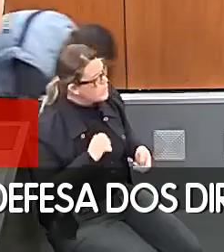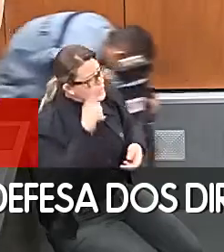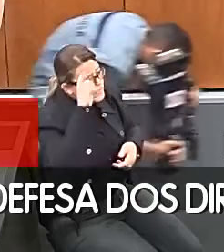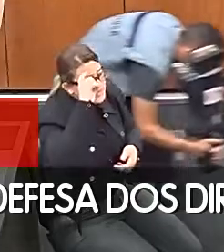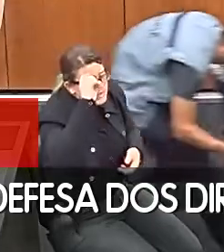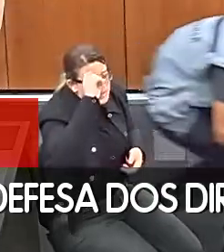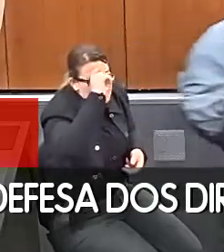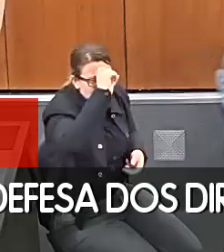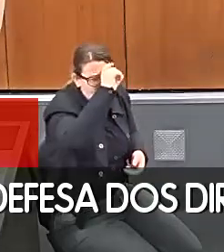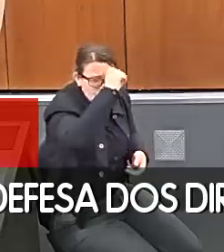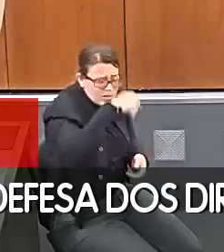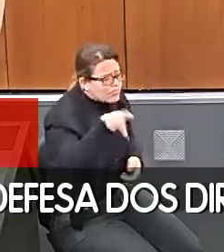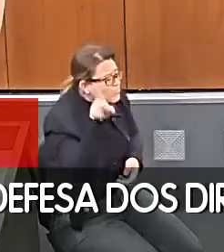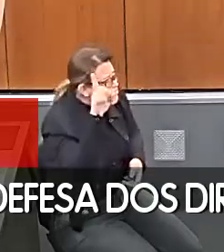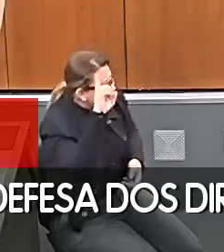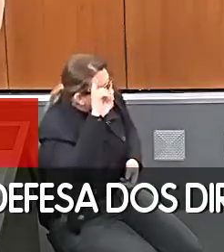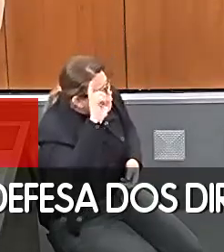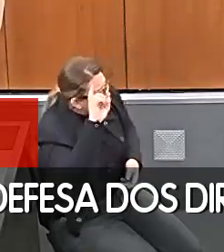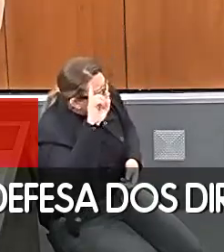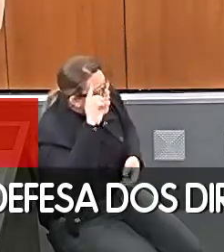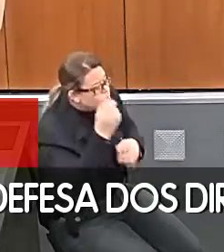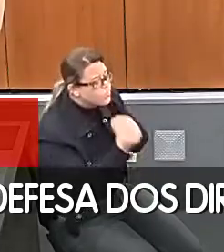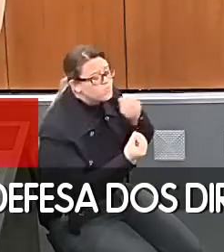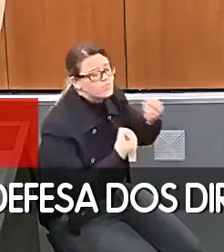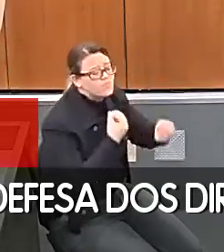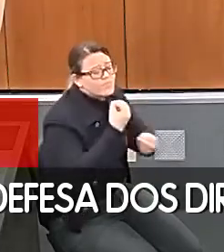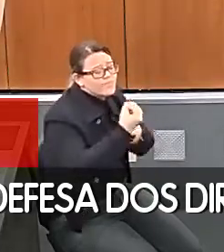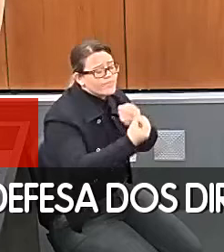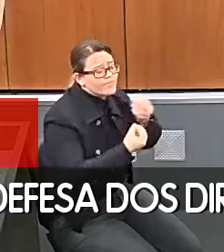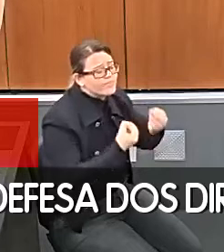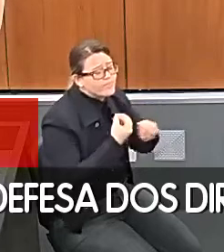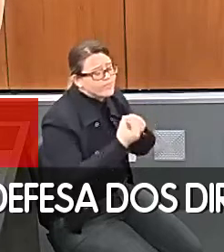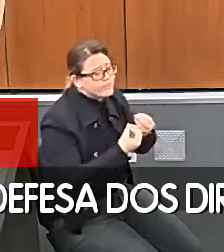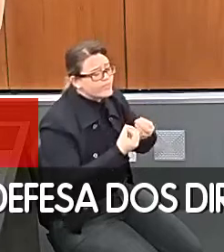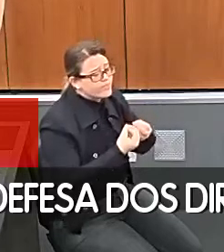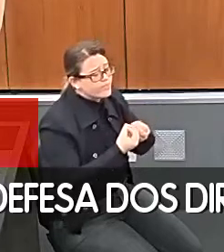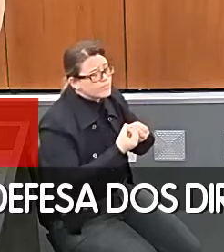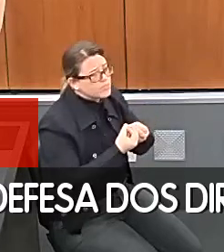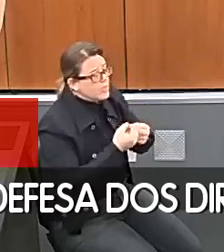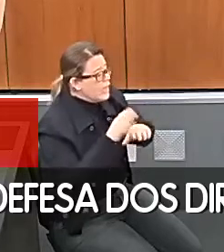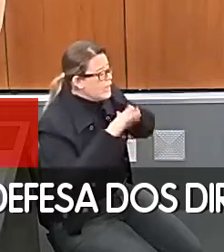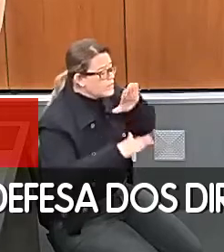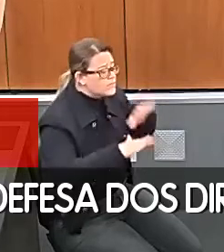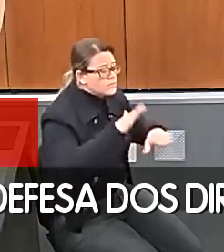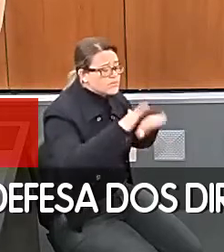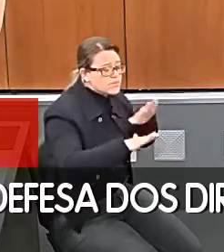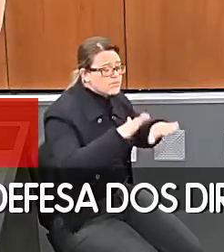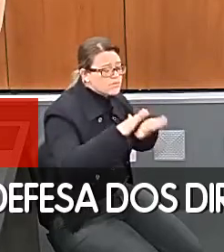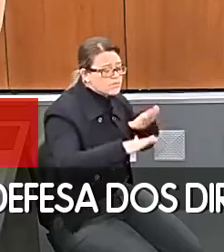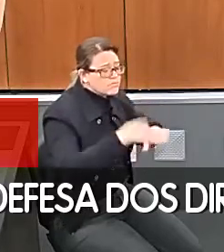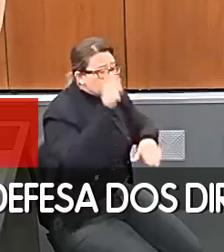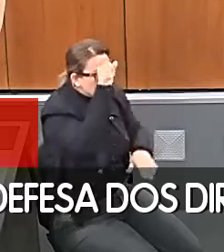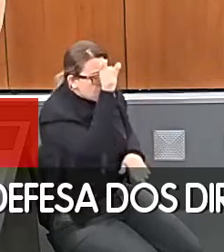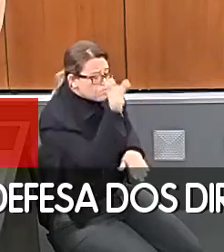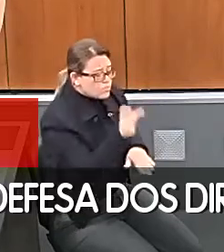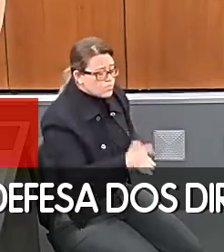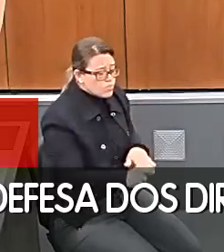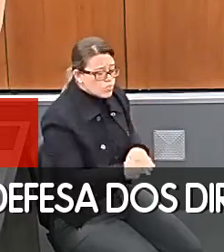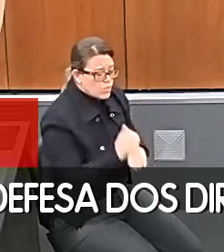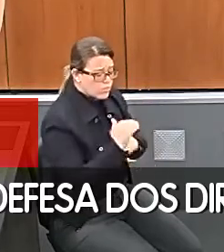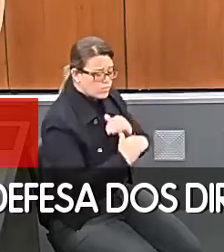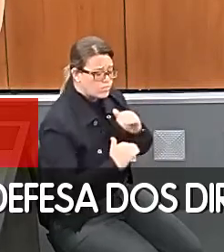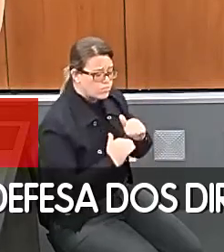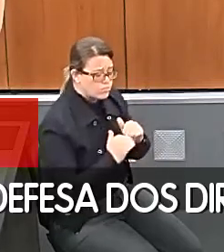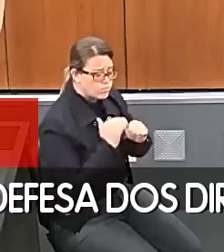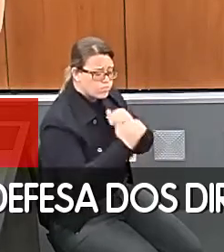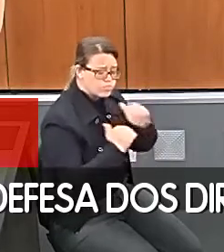que eles têm no dia a dia, para estar... são pessoas que, às vezes, têm condição de desenvolver um trabalho